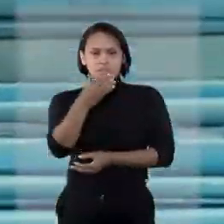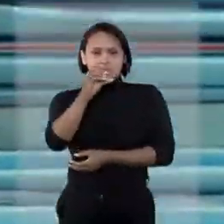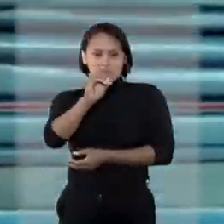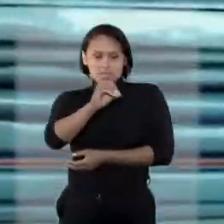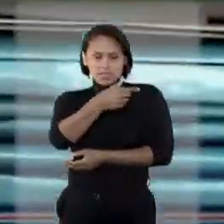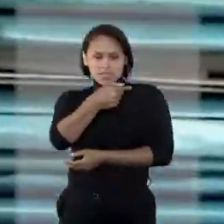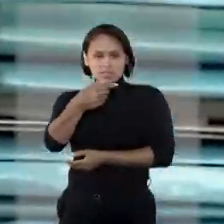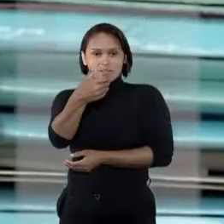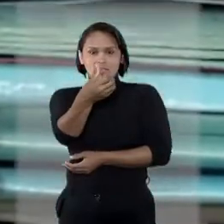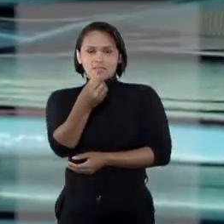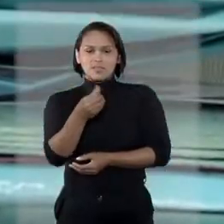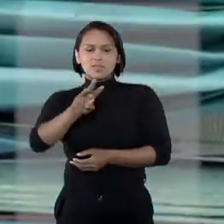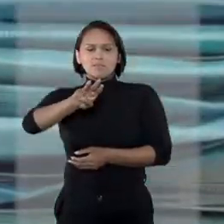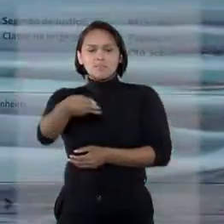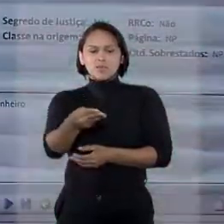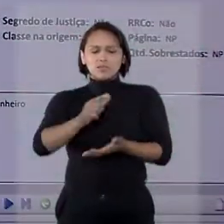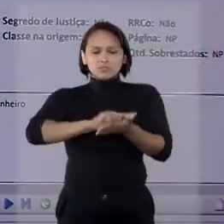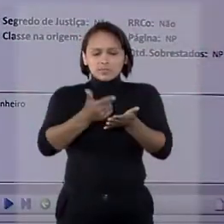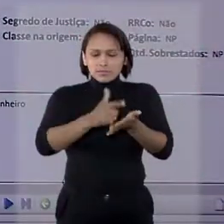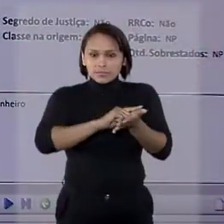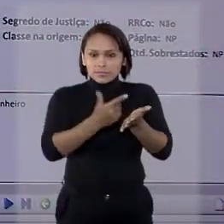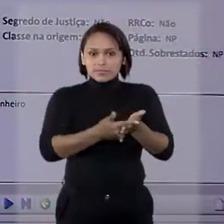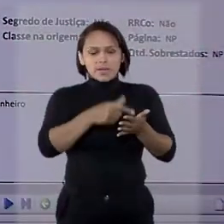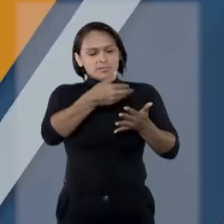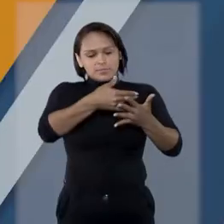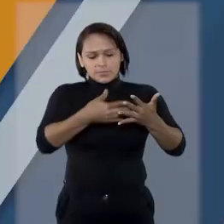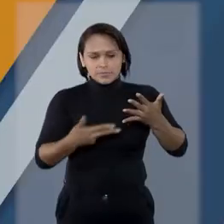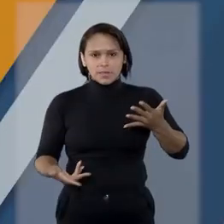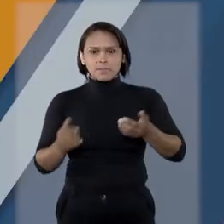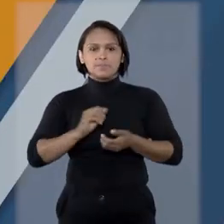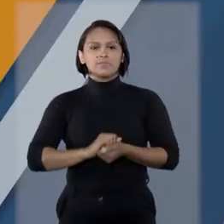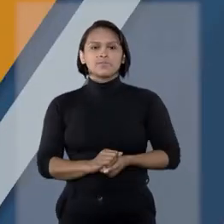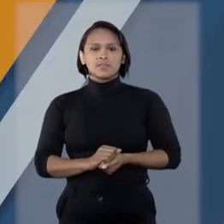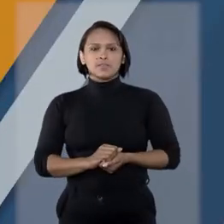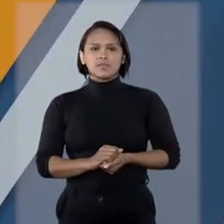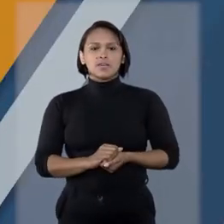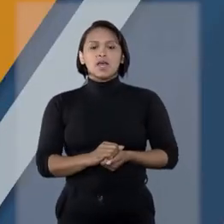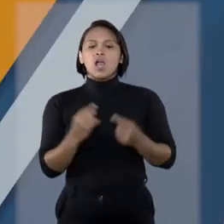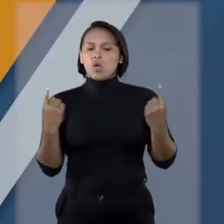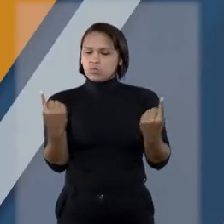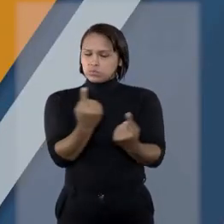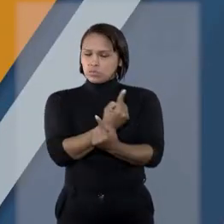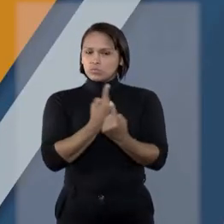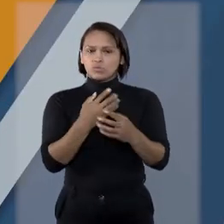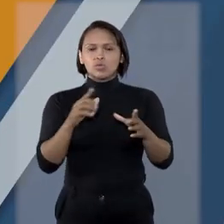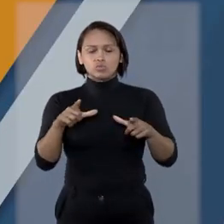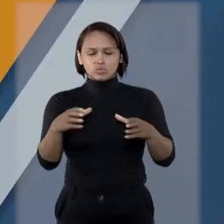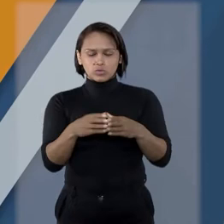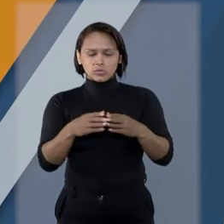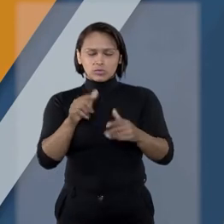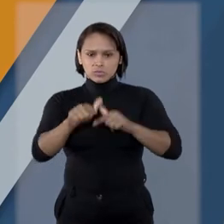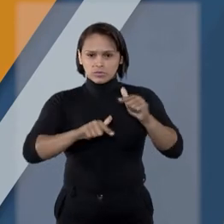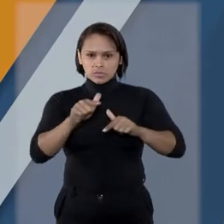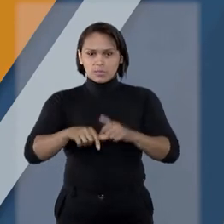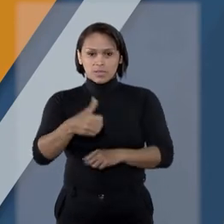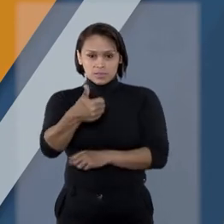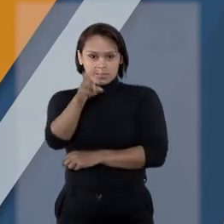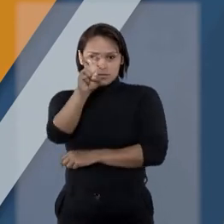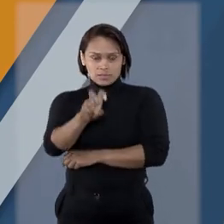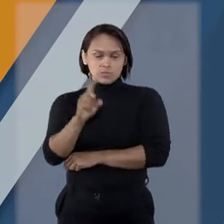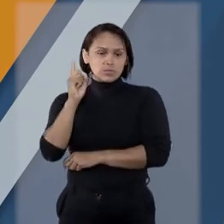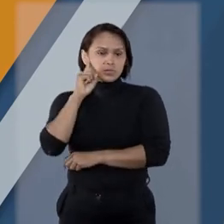376 milhões de páginas. Graças a nossa equipe de quase 150